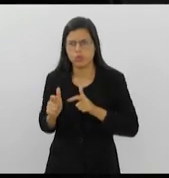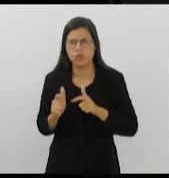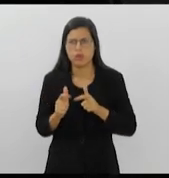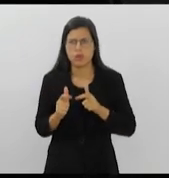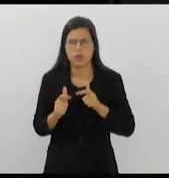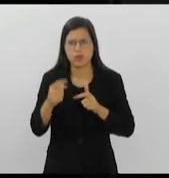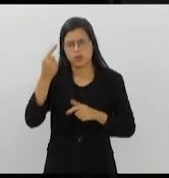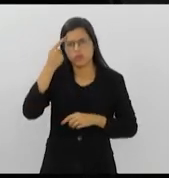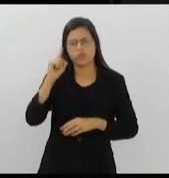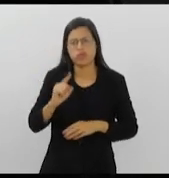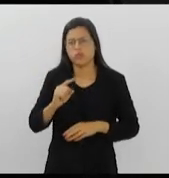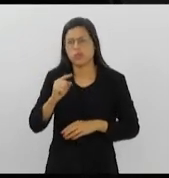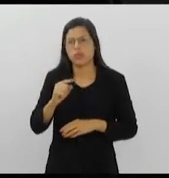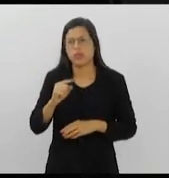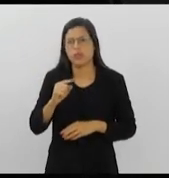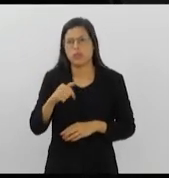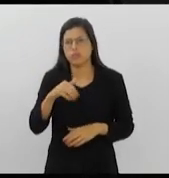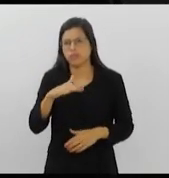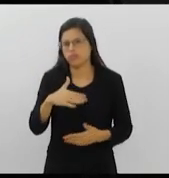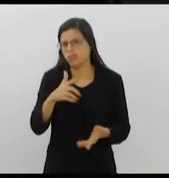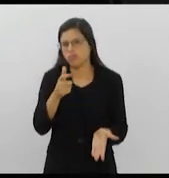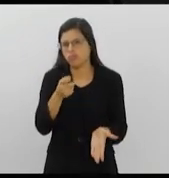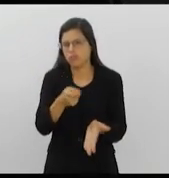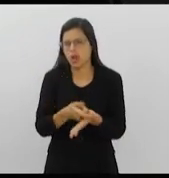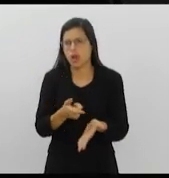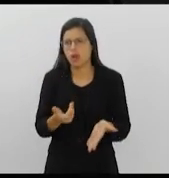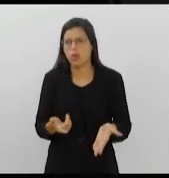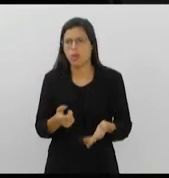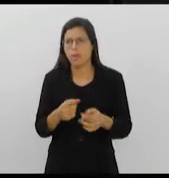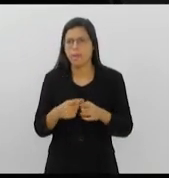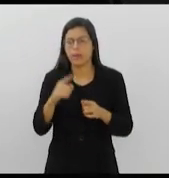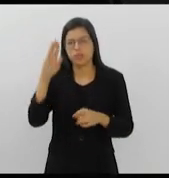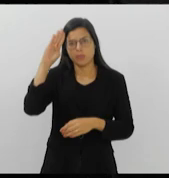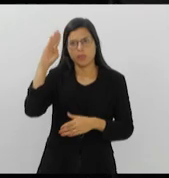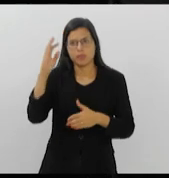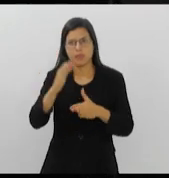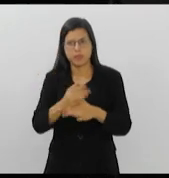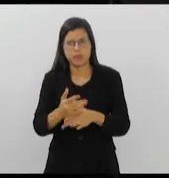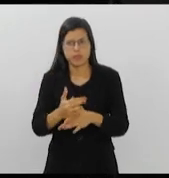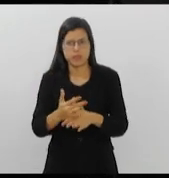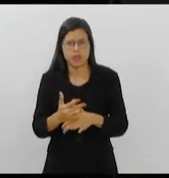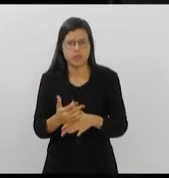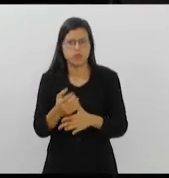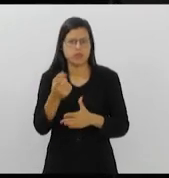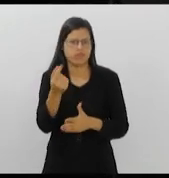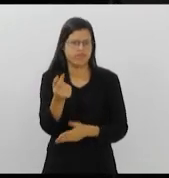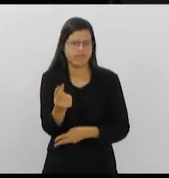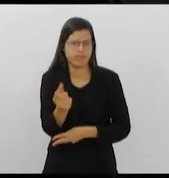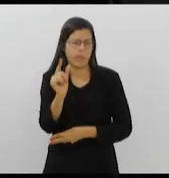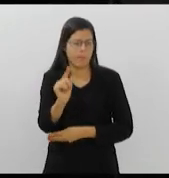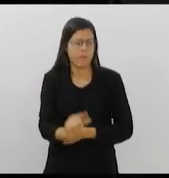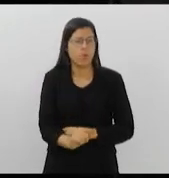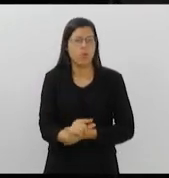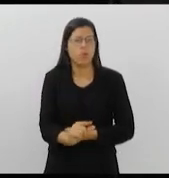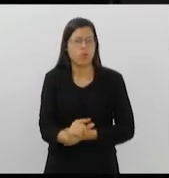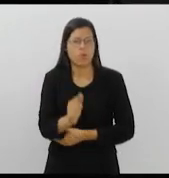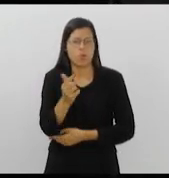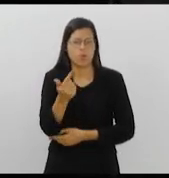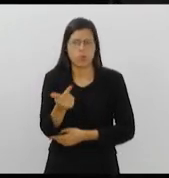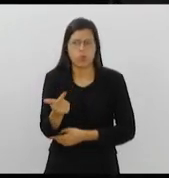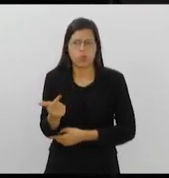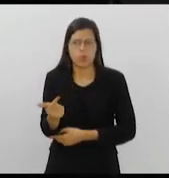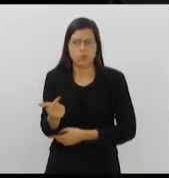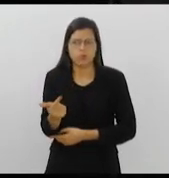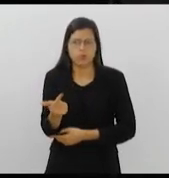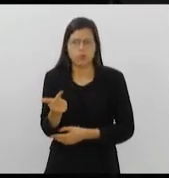se, o que foi pago. Mas, principalmente, municípios que têm poucos recursos, principalmente os que não recebem royalties ou